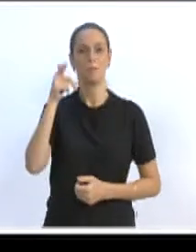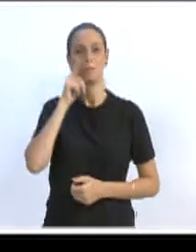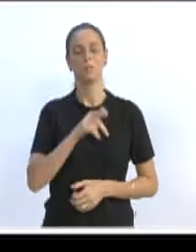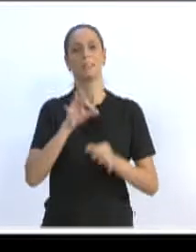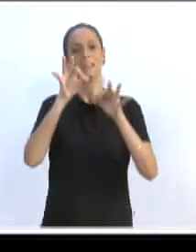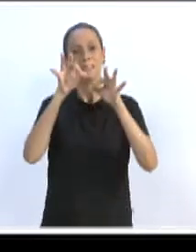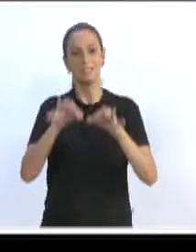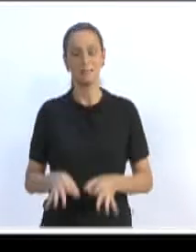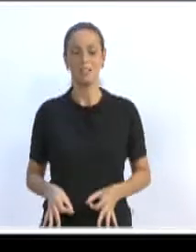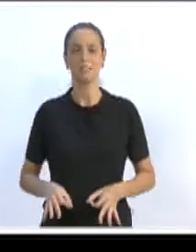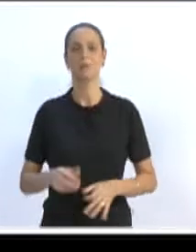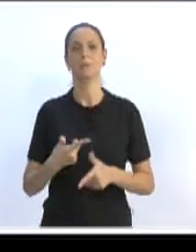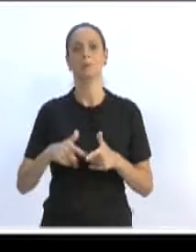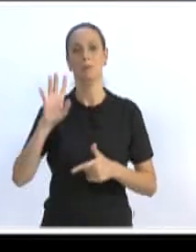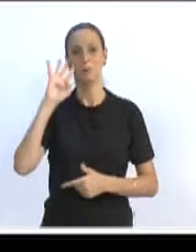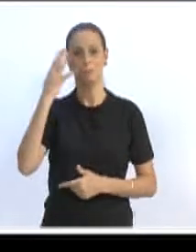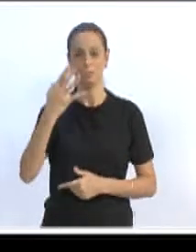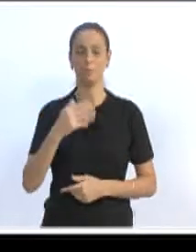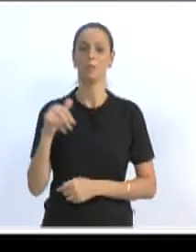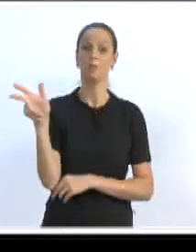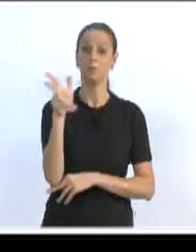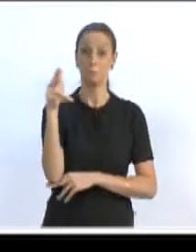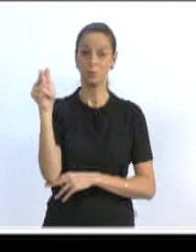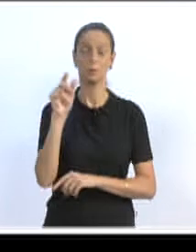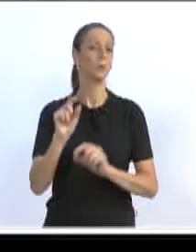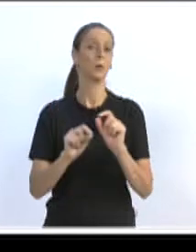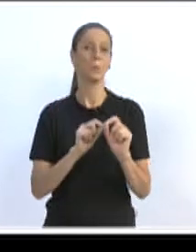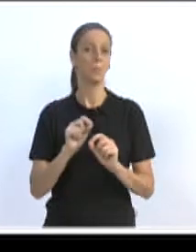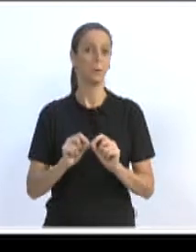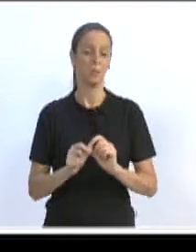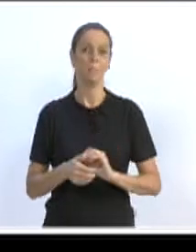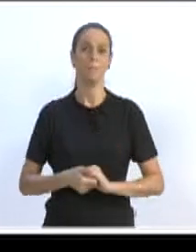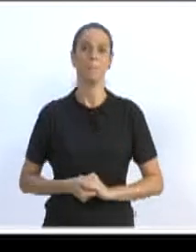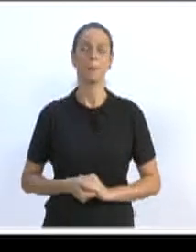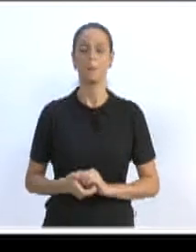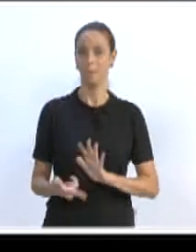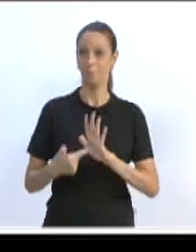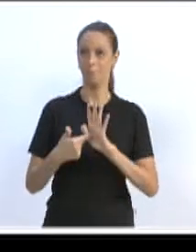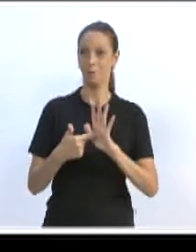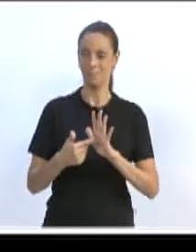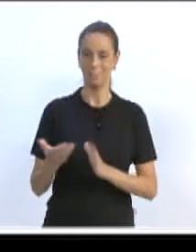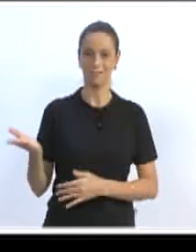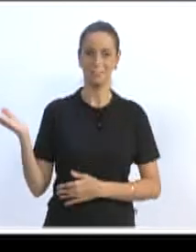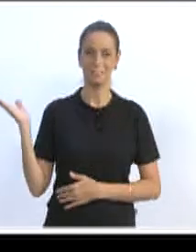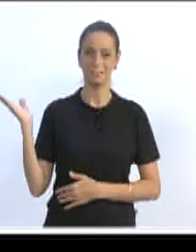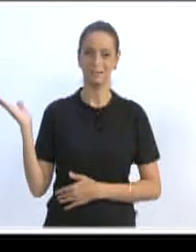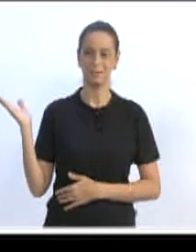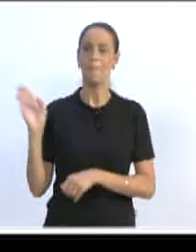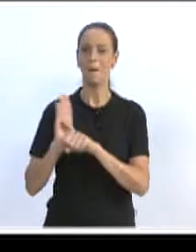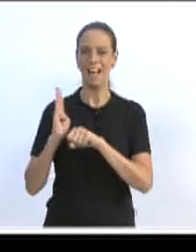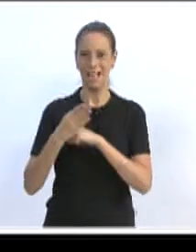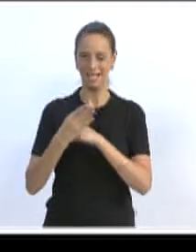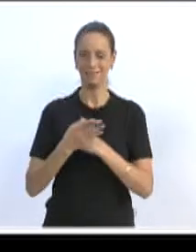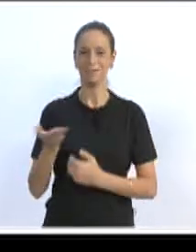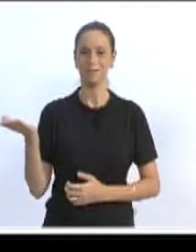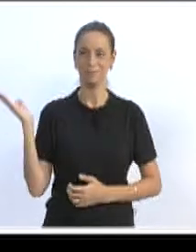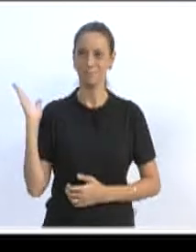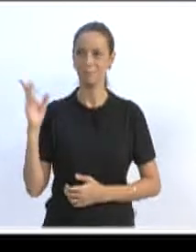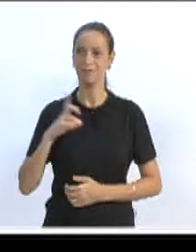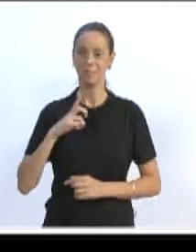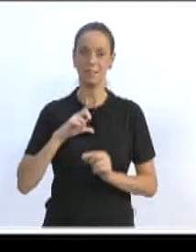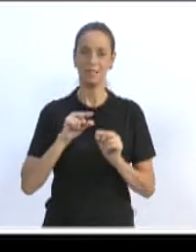essa situação a victor konder como se tá ali naquela naquela demonstração ali ela tá com o sina com os sinais